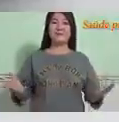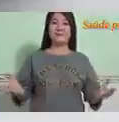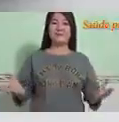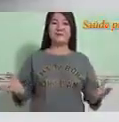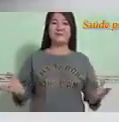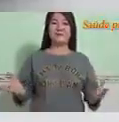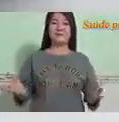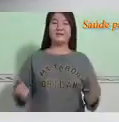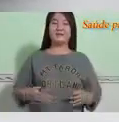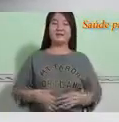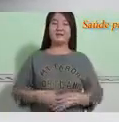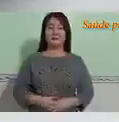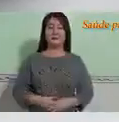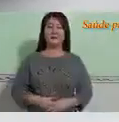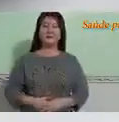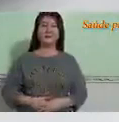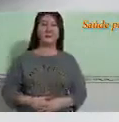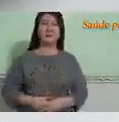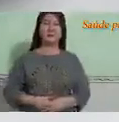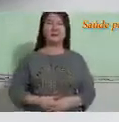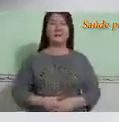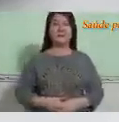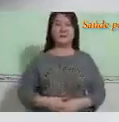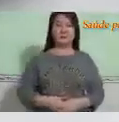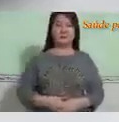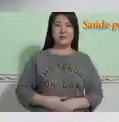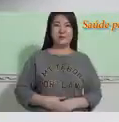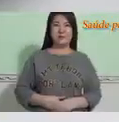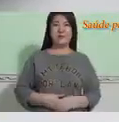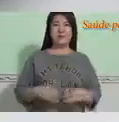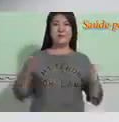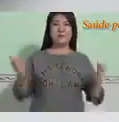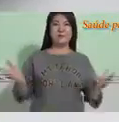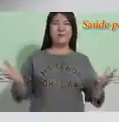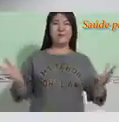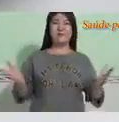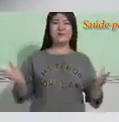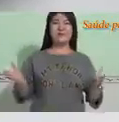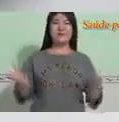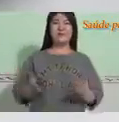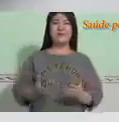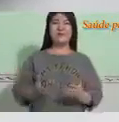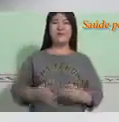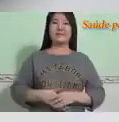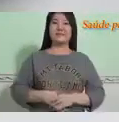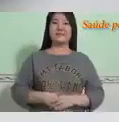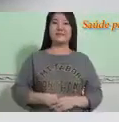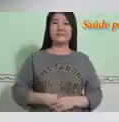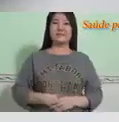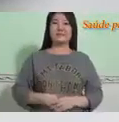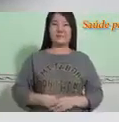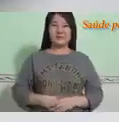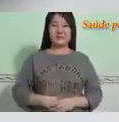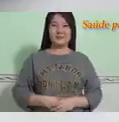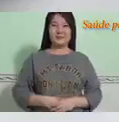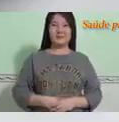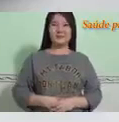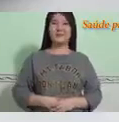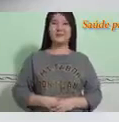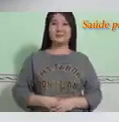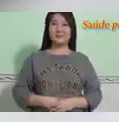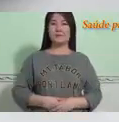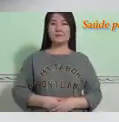De acordo com os dados coletados, os pesquisadores verificaram que o coronavírus consegue permanecer em